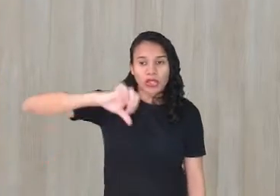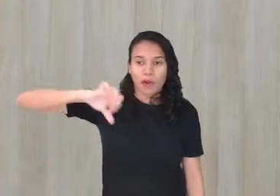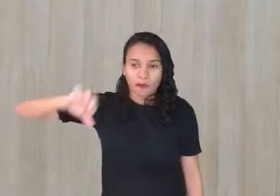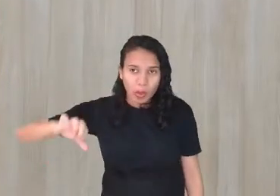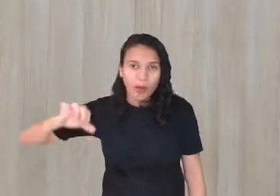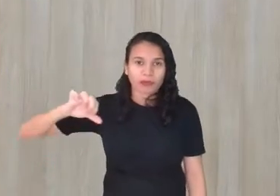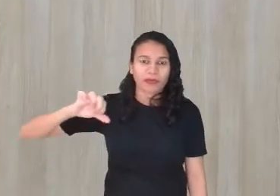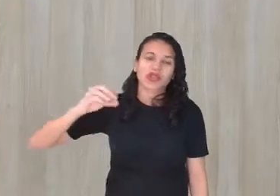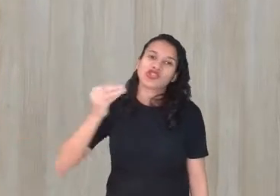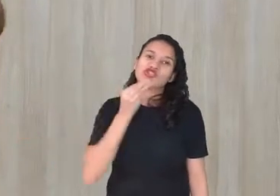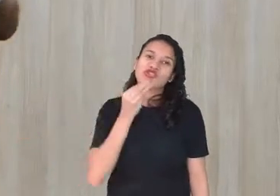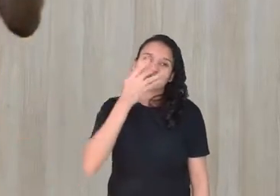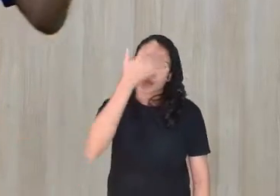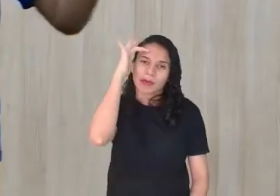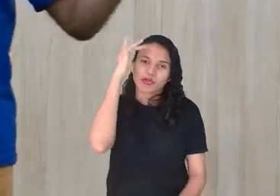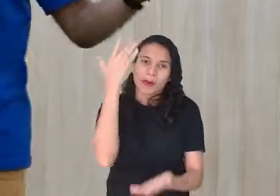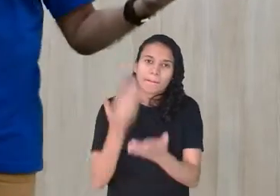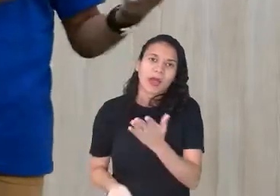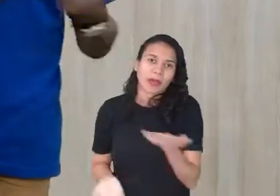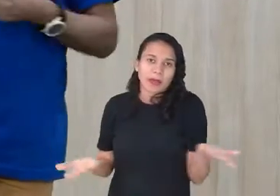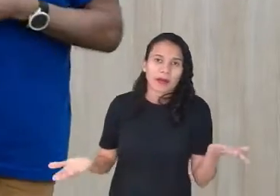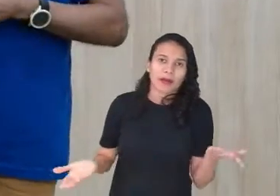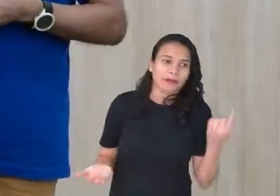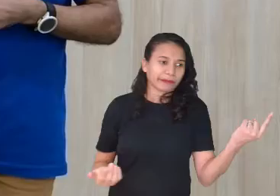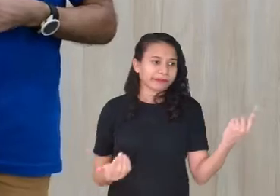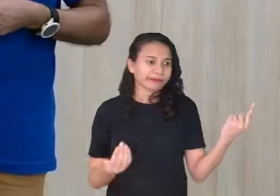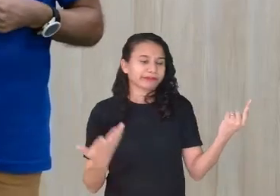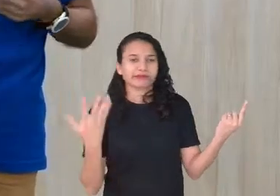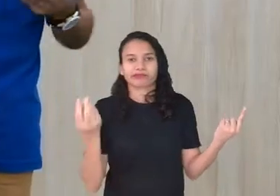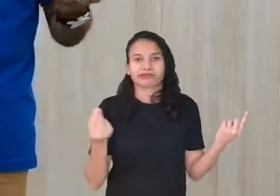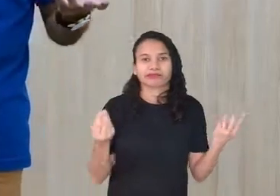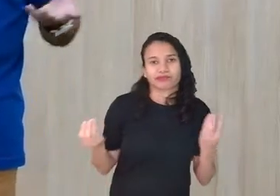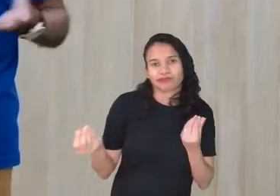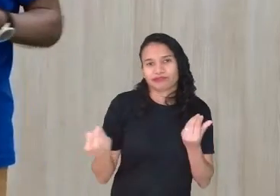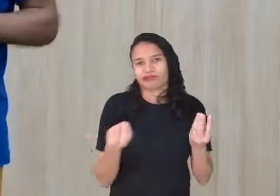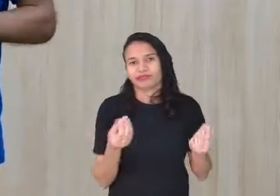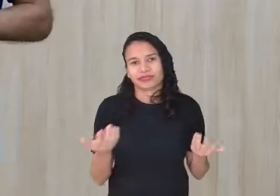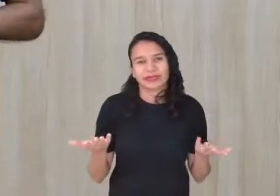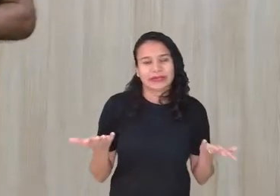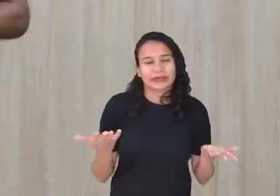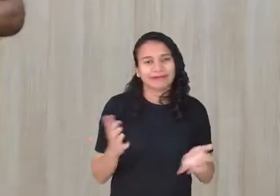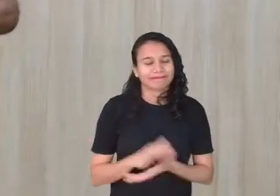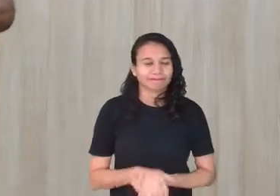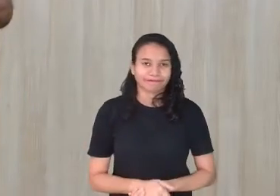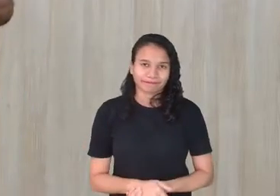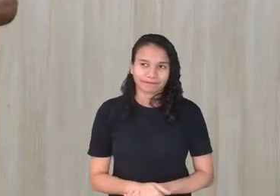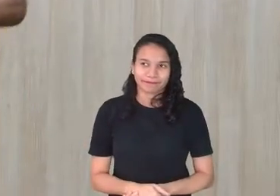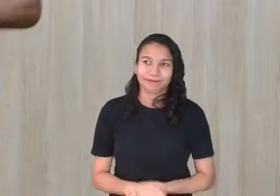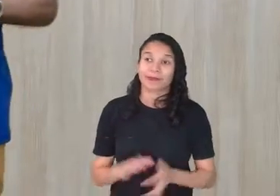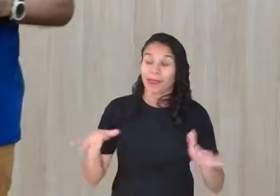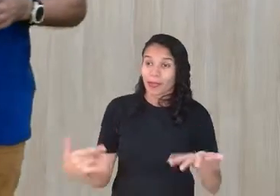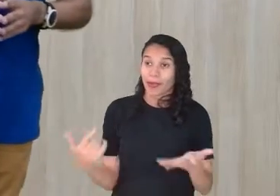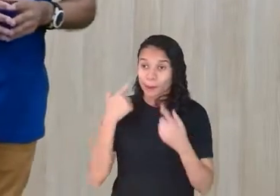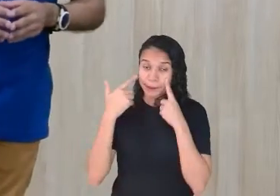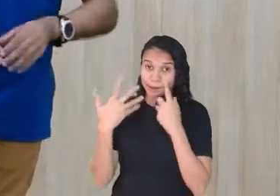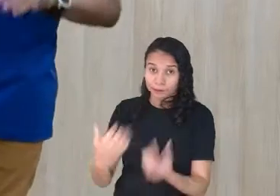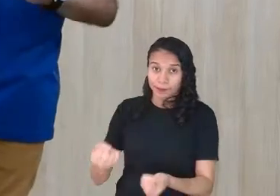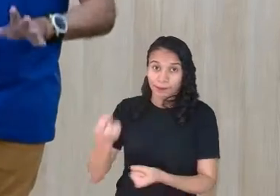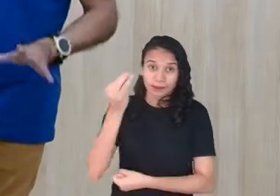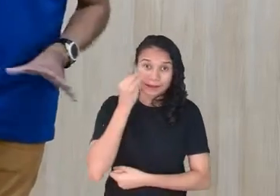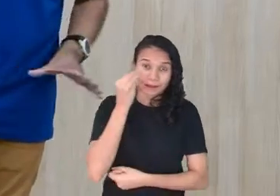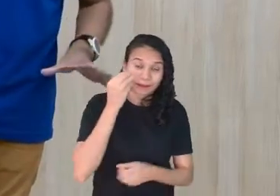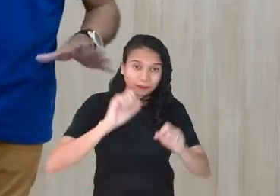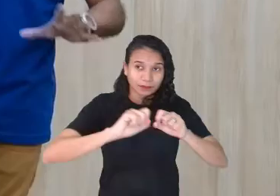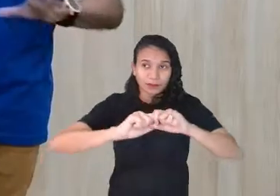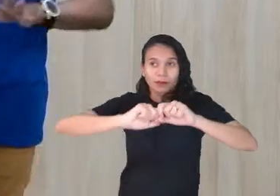9.999 chance de o cara acertar e você uma de acertar. Então, não vale, né? Bom, mas vamos lá. Observa a tela